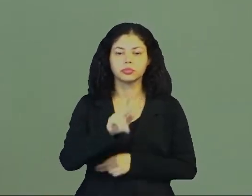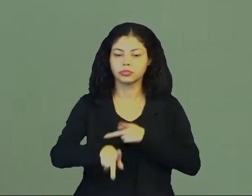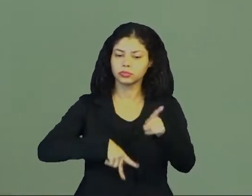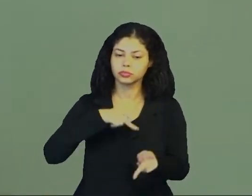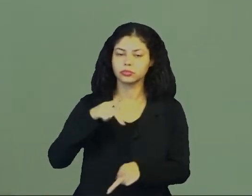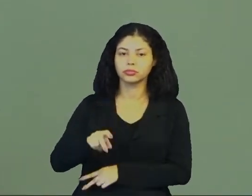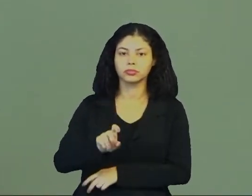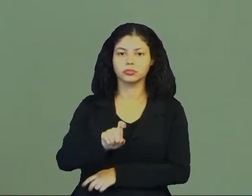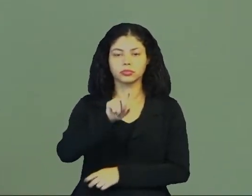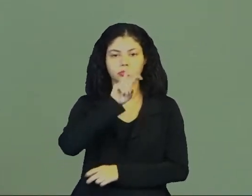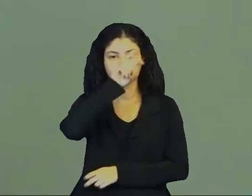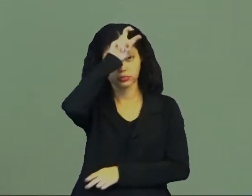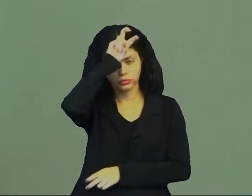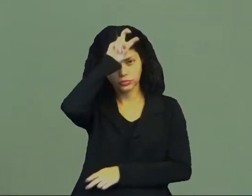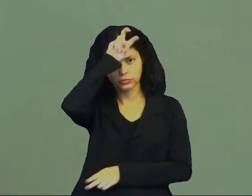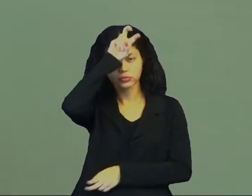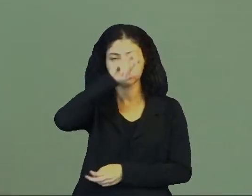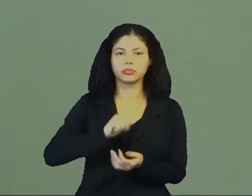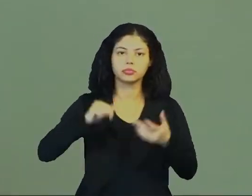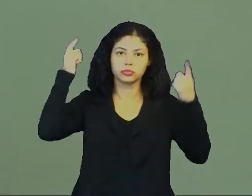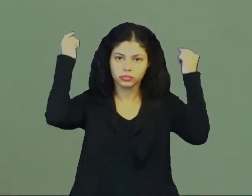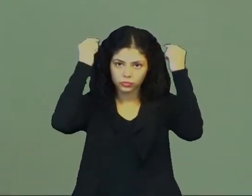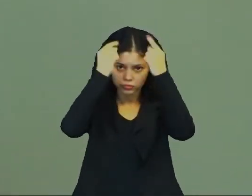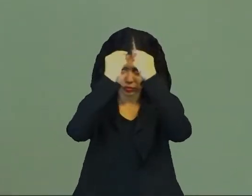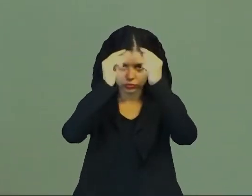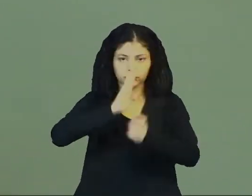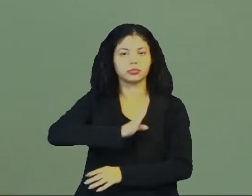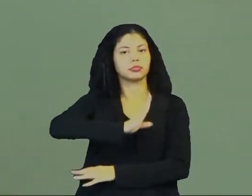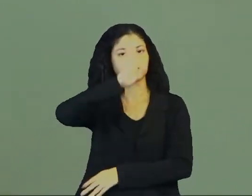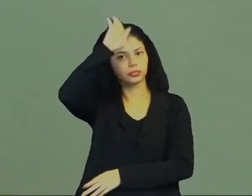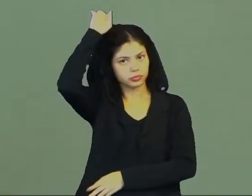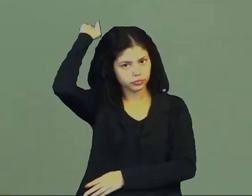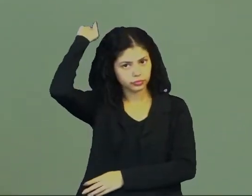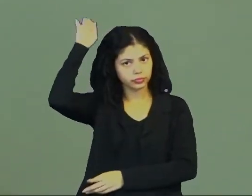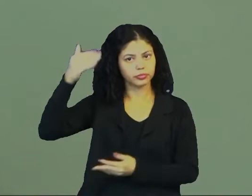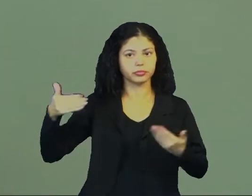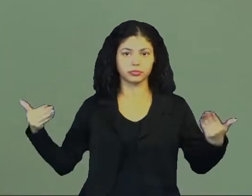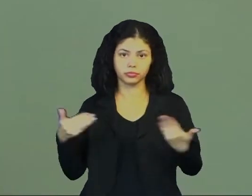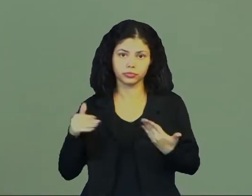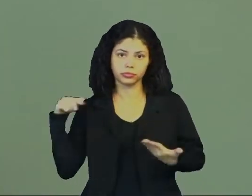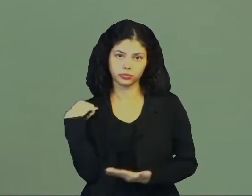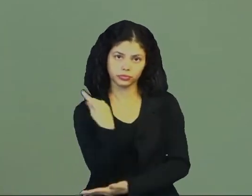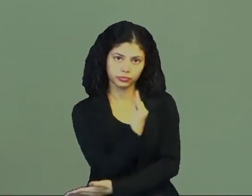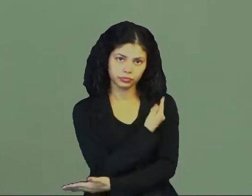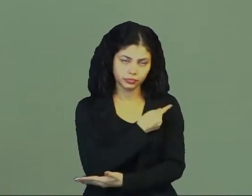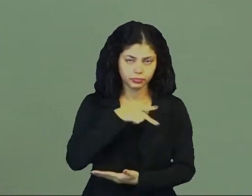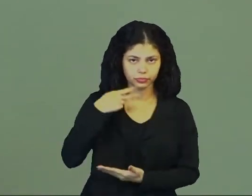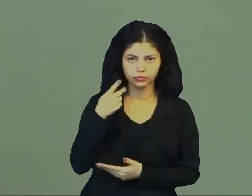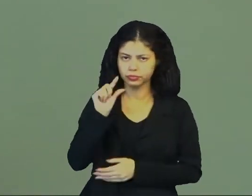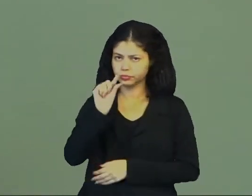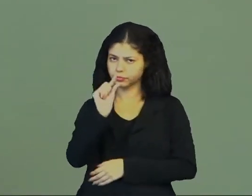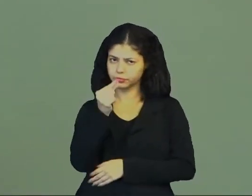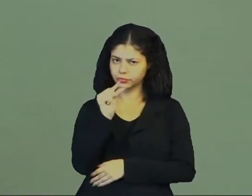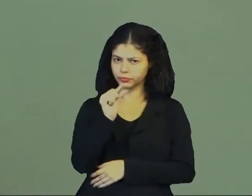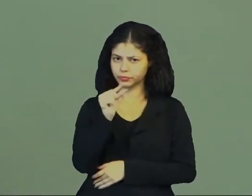civilizações egípcias, grega e romana, Então, na aula de hoje, a gente vai falar um pouquinho